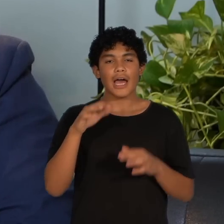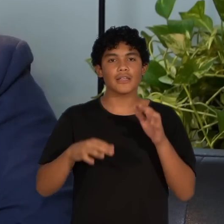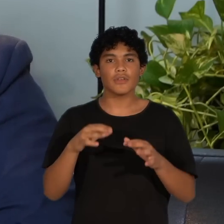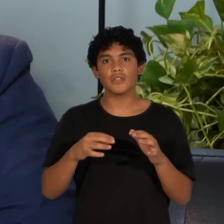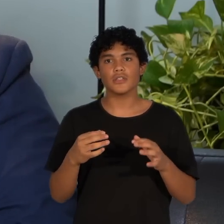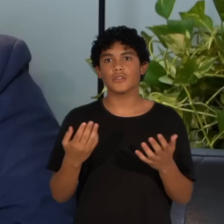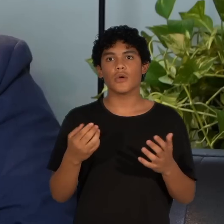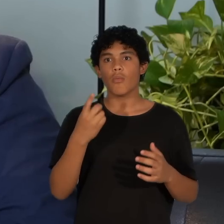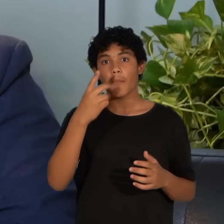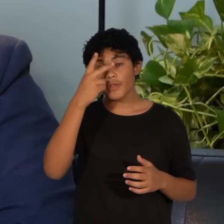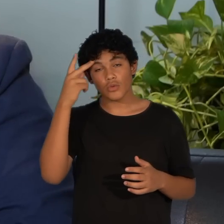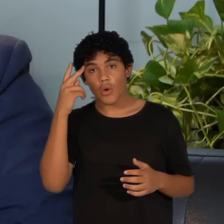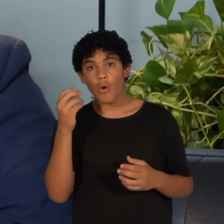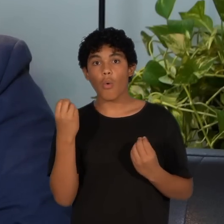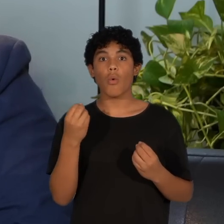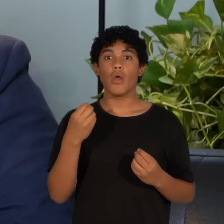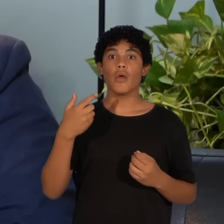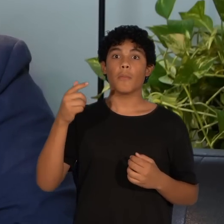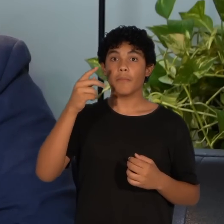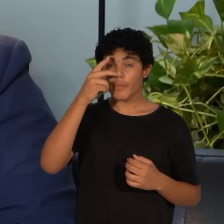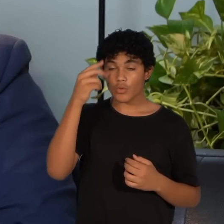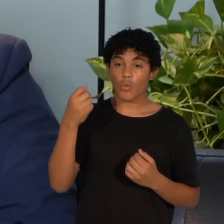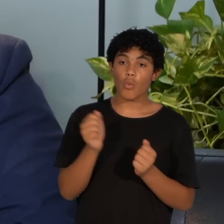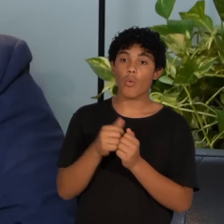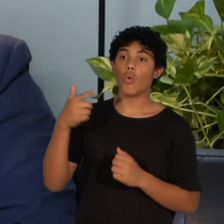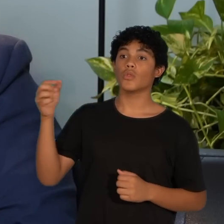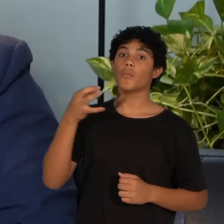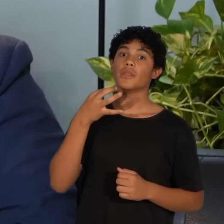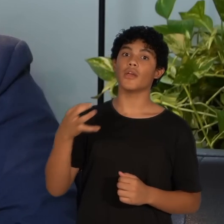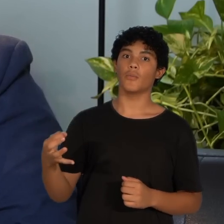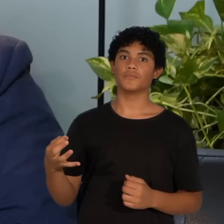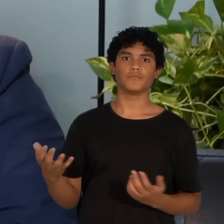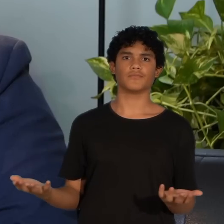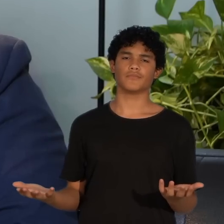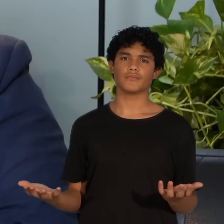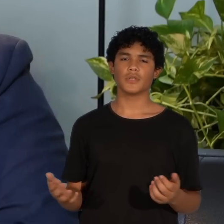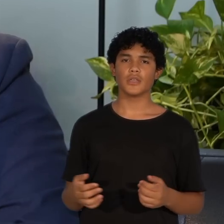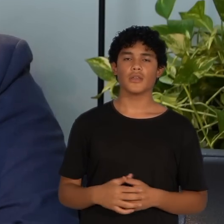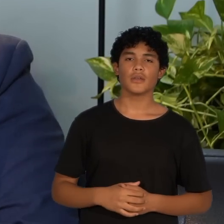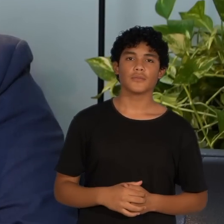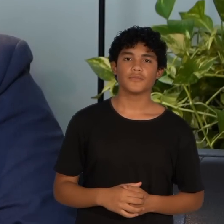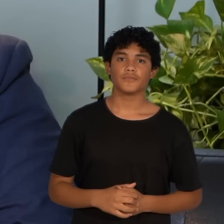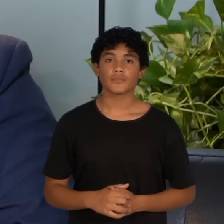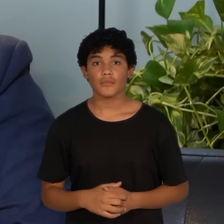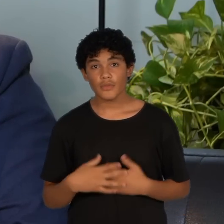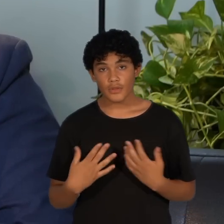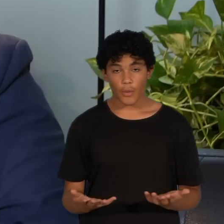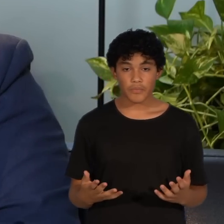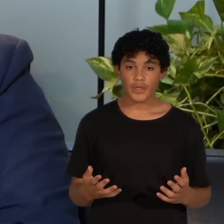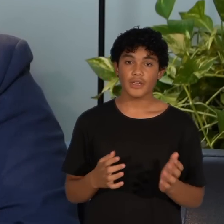visão política, talvez? Eu não sei quais são os samaritanos. Mas Jesus quebra esses paradigmas. E Jesus diz assim,